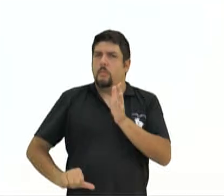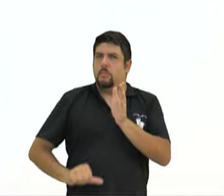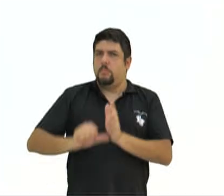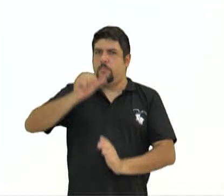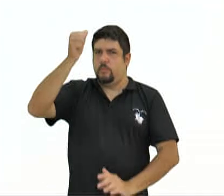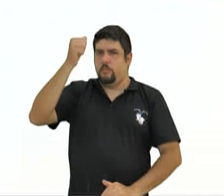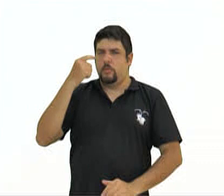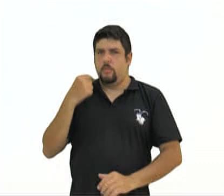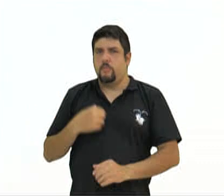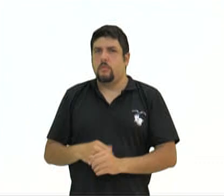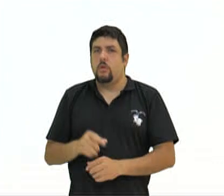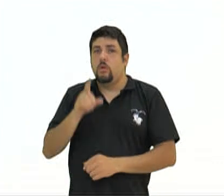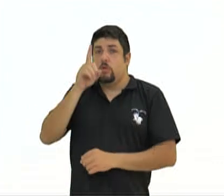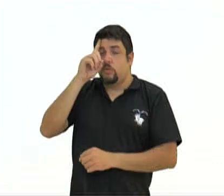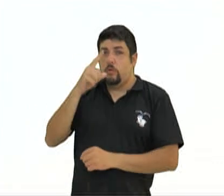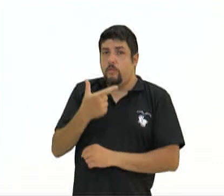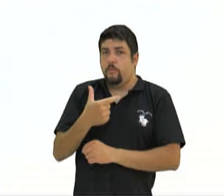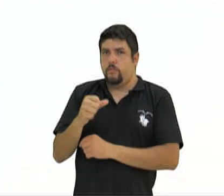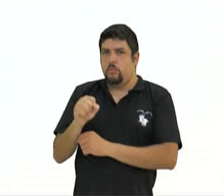28 de dezembro de